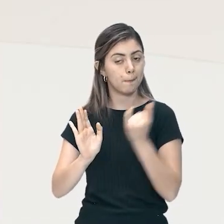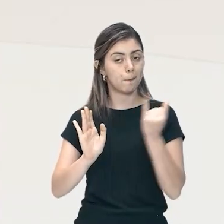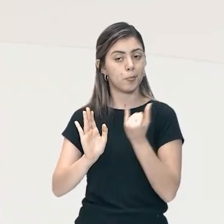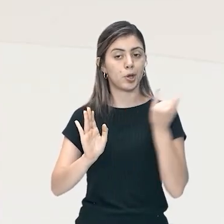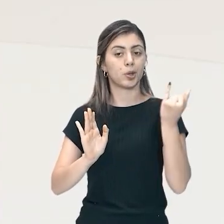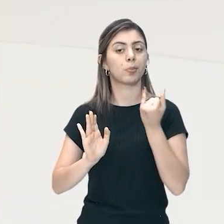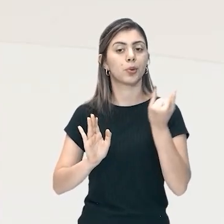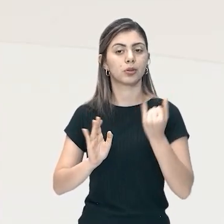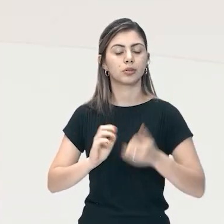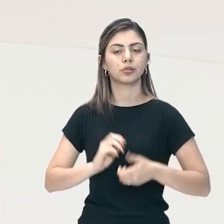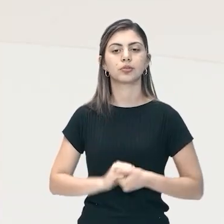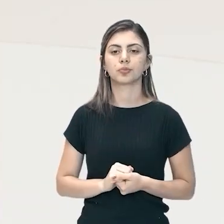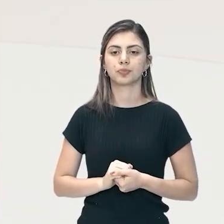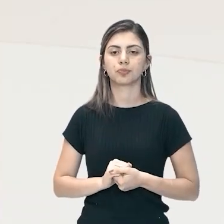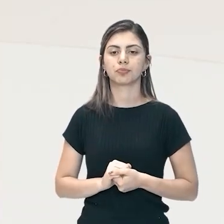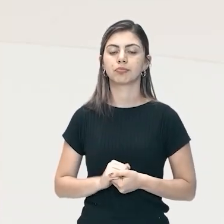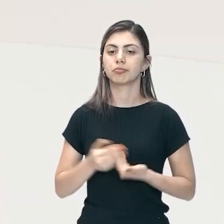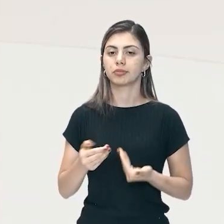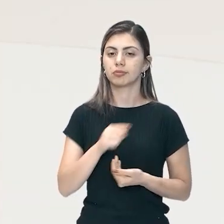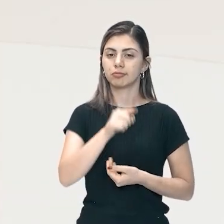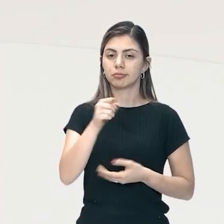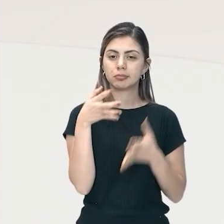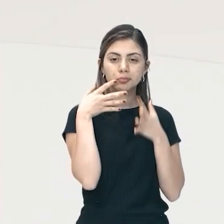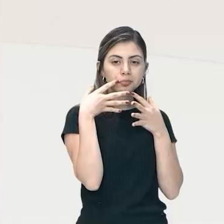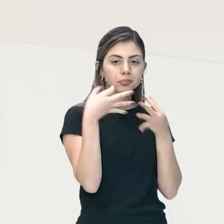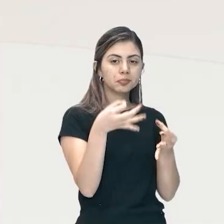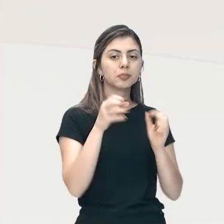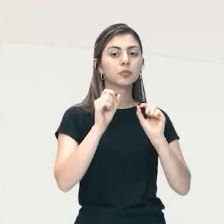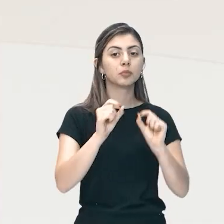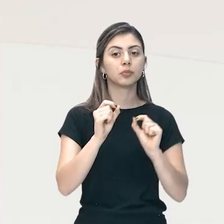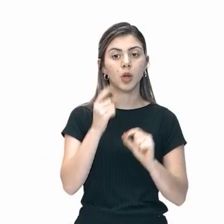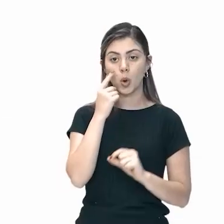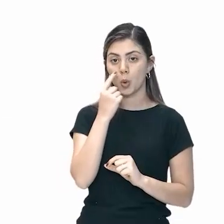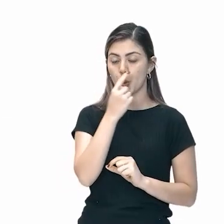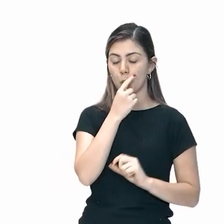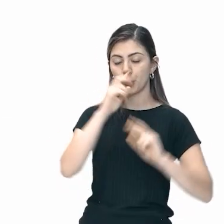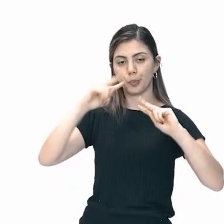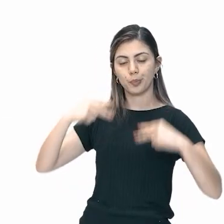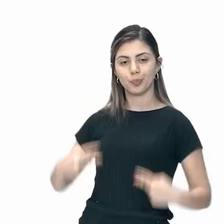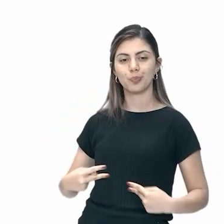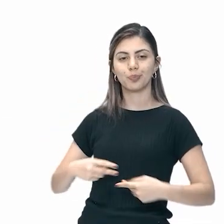de hoje. Eu quero que tu preste atenção agora aqui no olho humano. Dá só uma olhada.